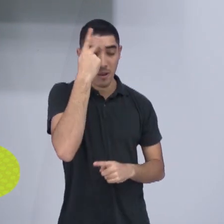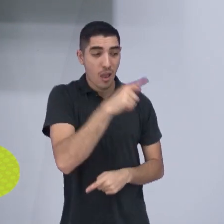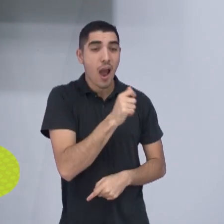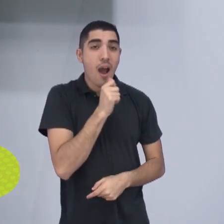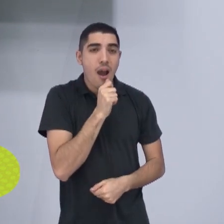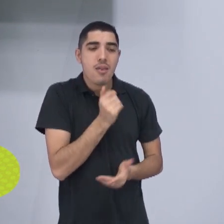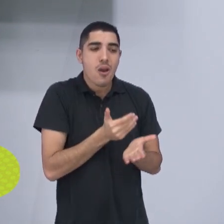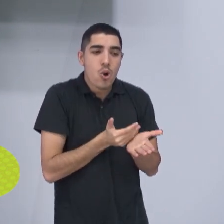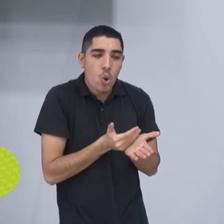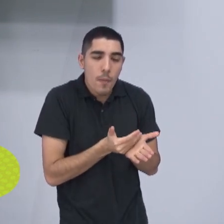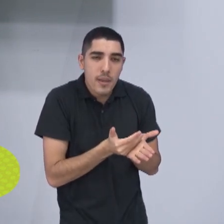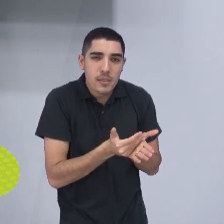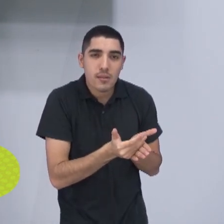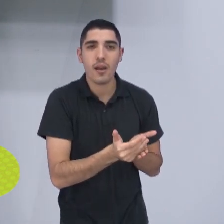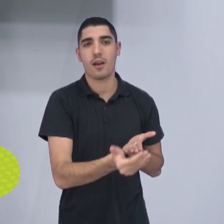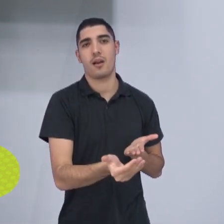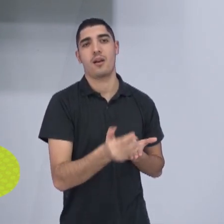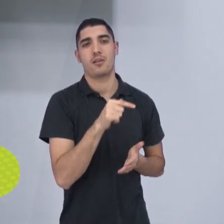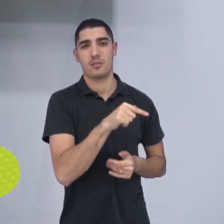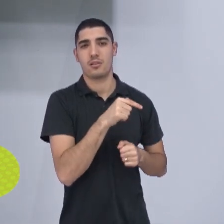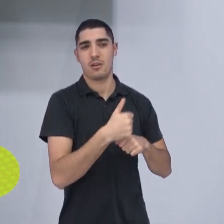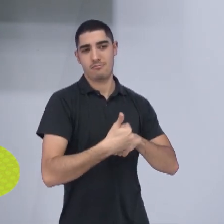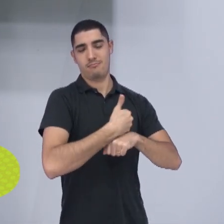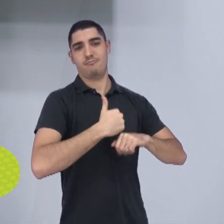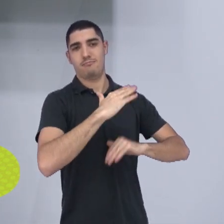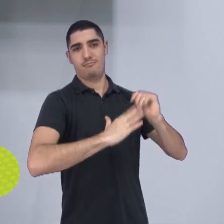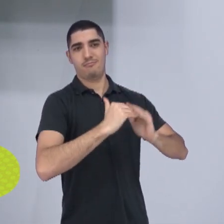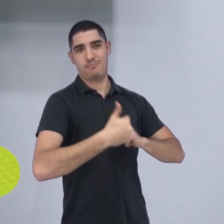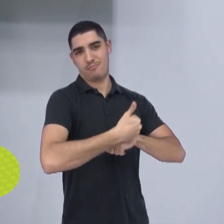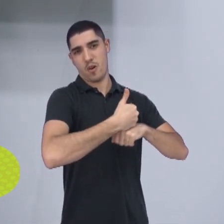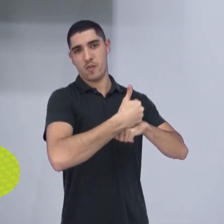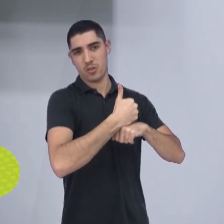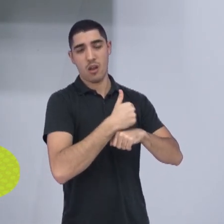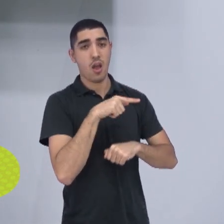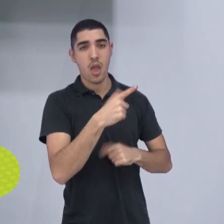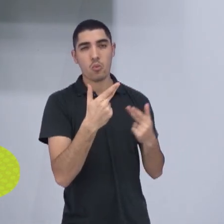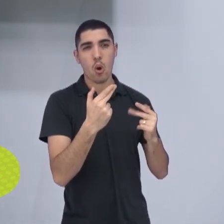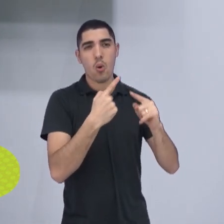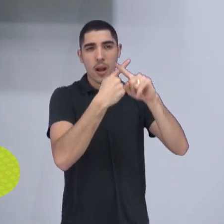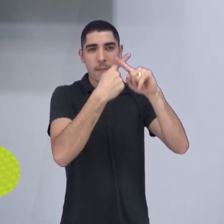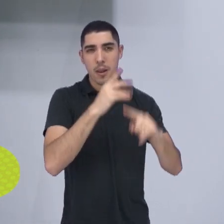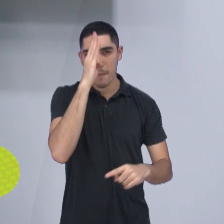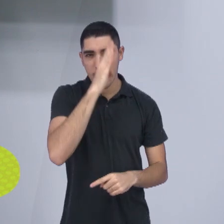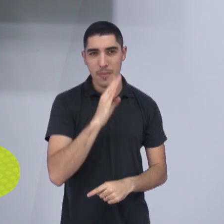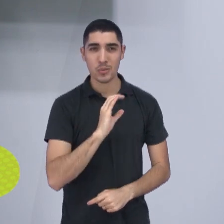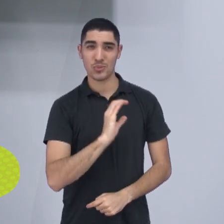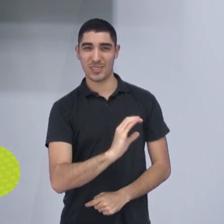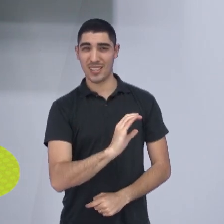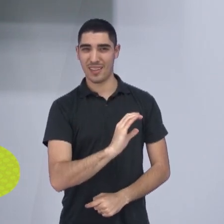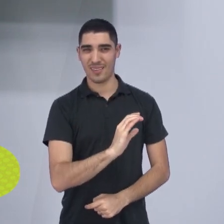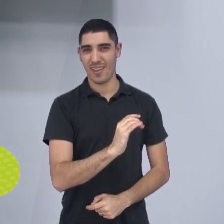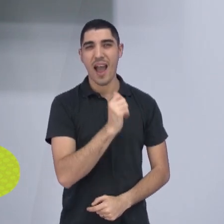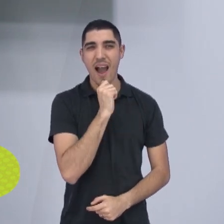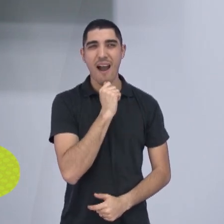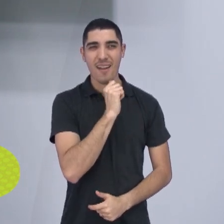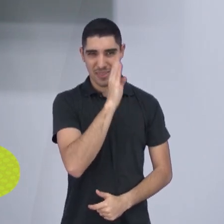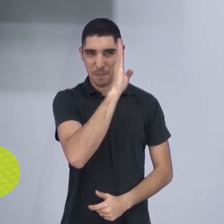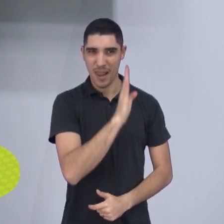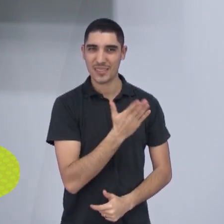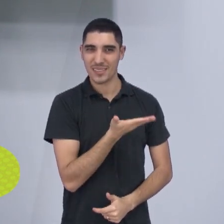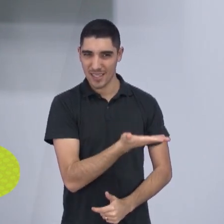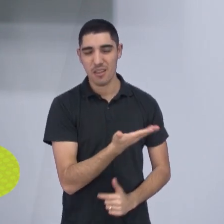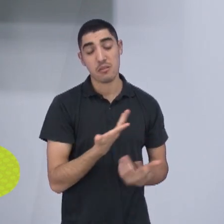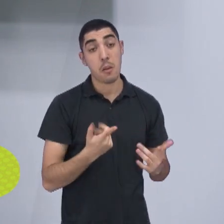sua vida aí de forma profissional, né? Eles vão jogar a Superliga C, que equivale à terceira divisão aí da Superliga, mas o que a gente